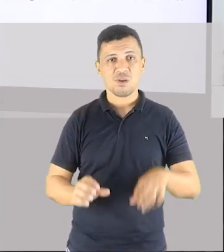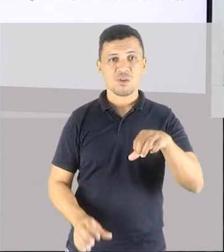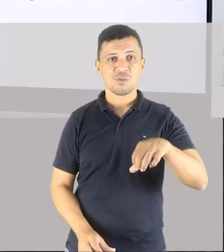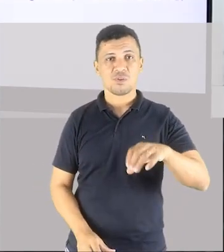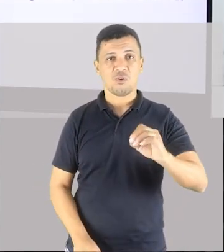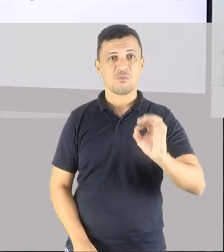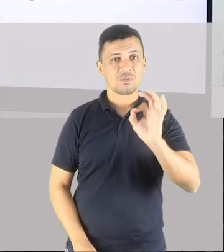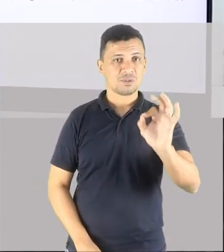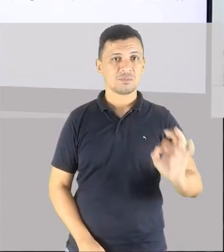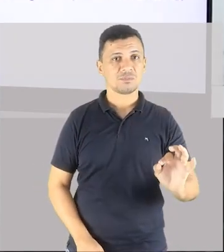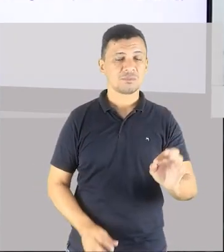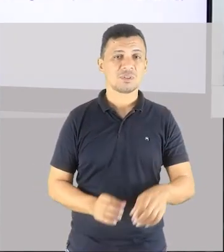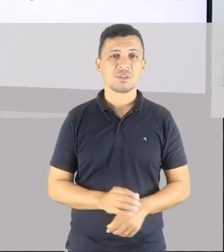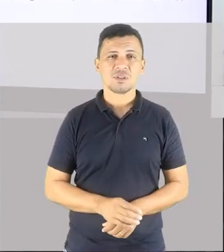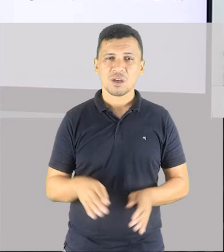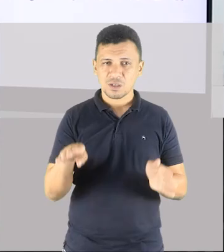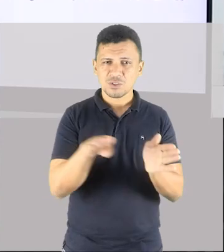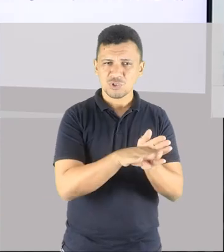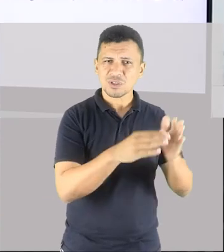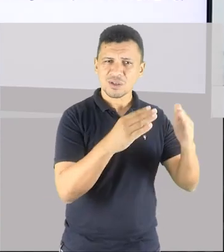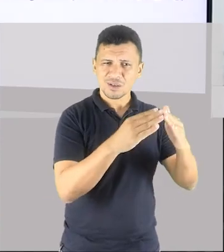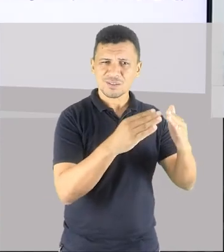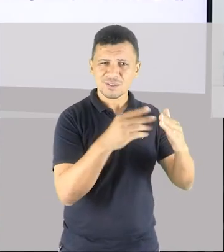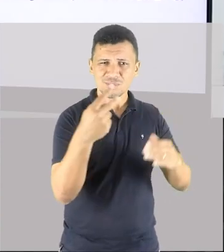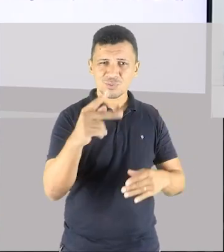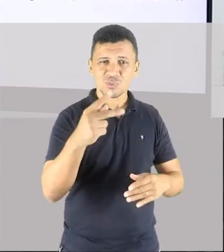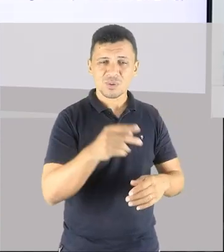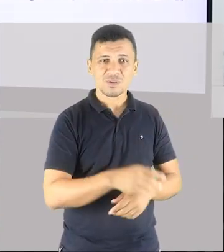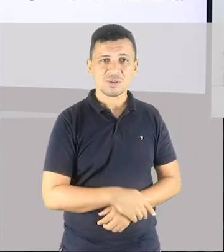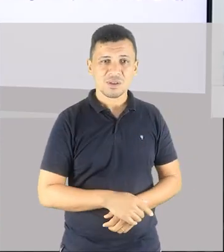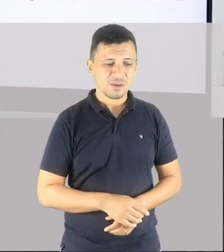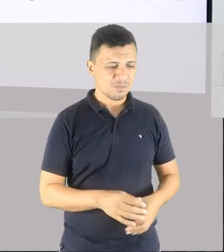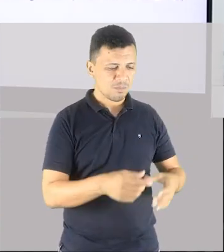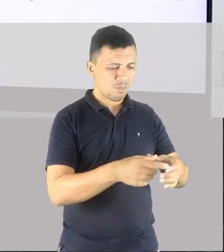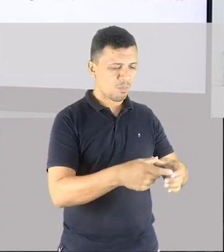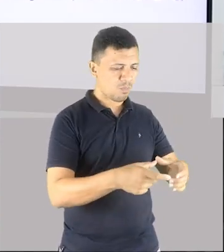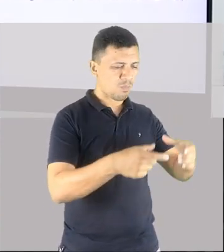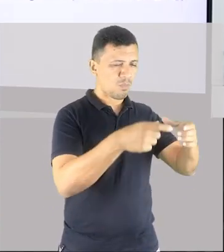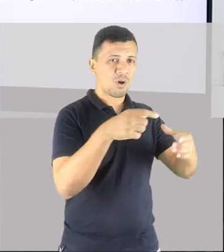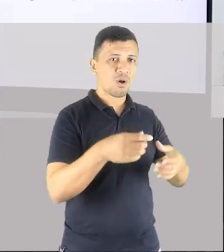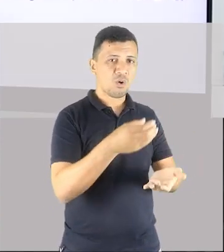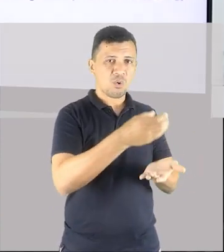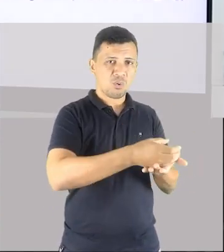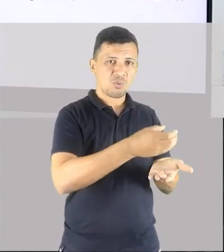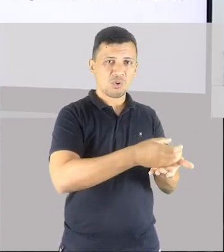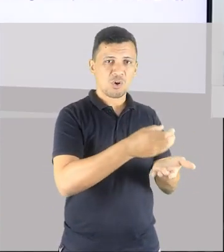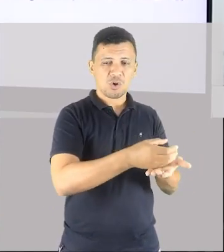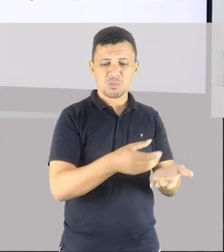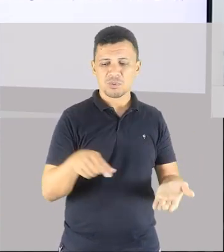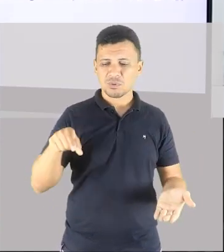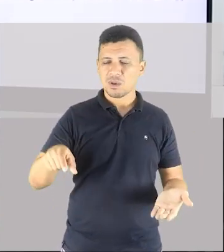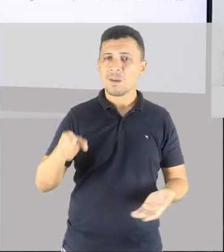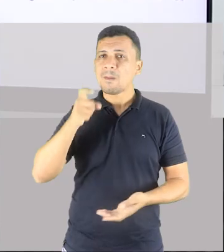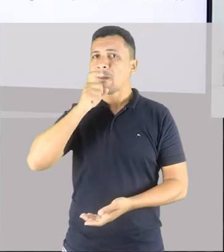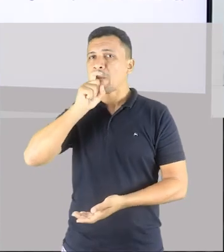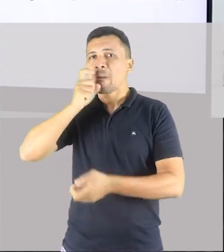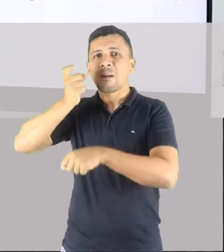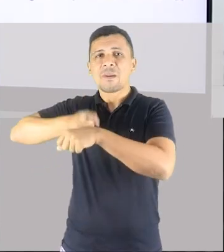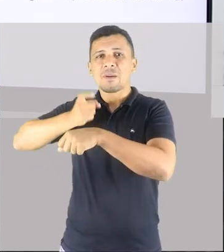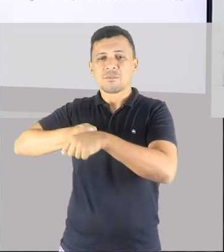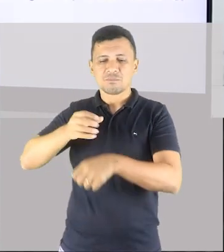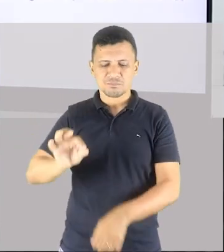você chegar em casa, coloca um cubo de gelo em um copo com água e dá uma